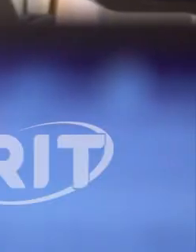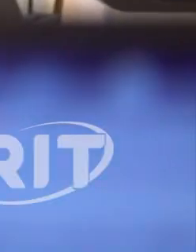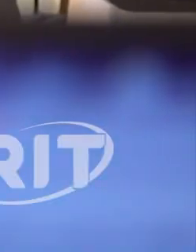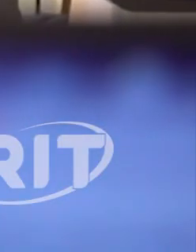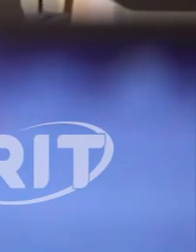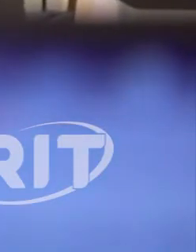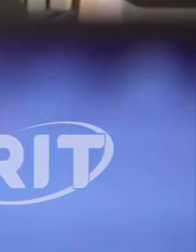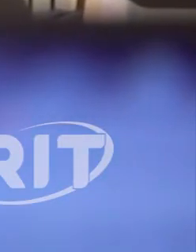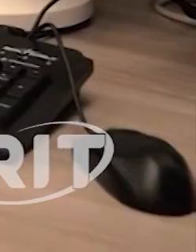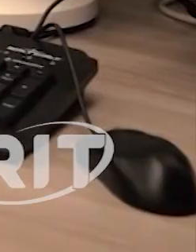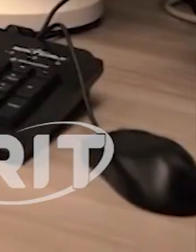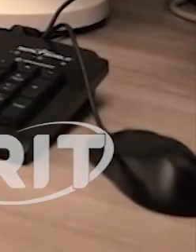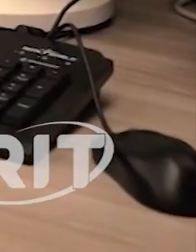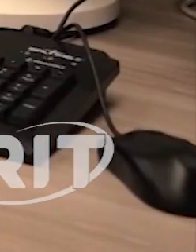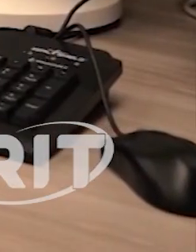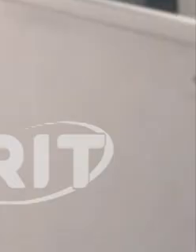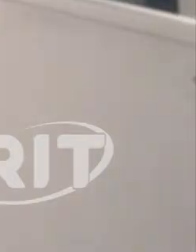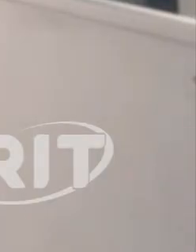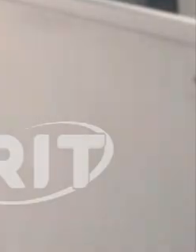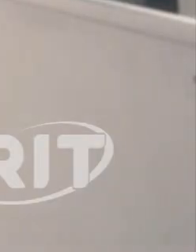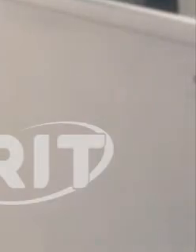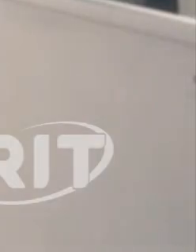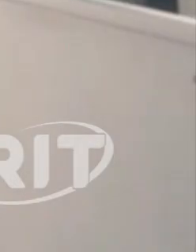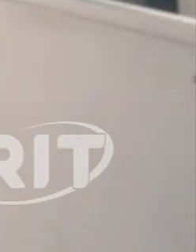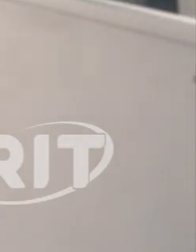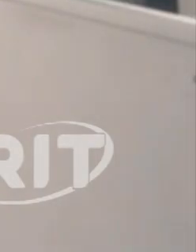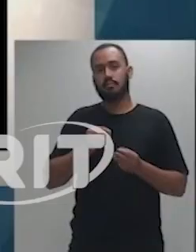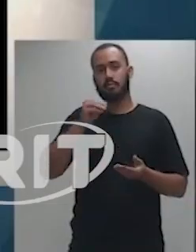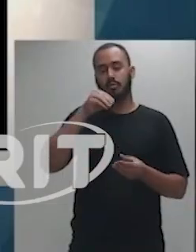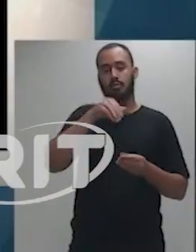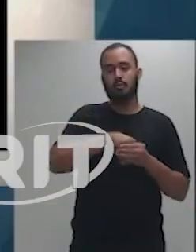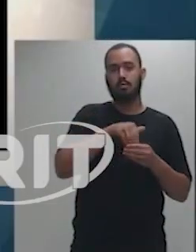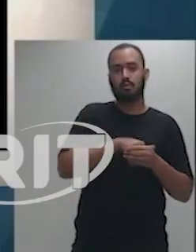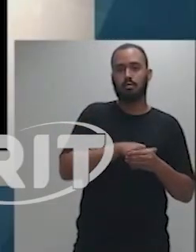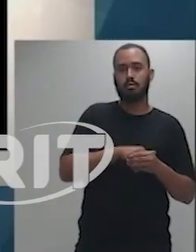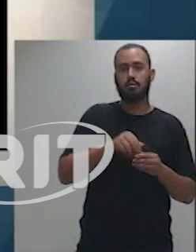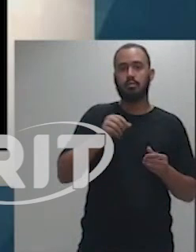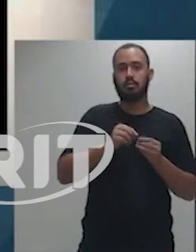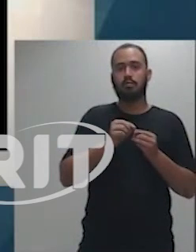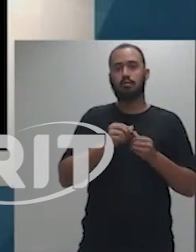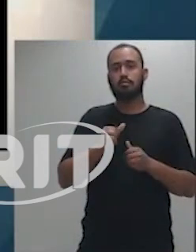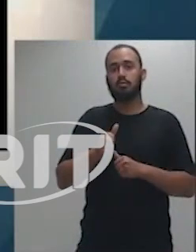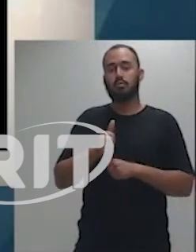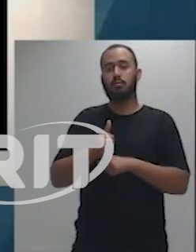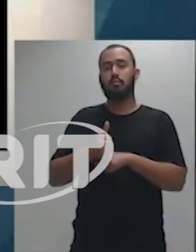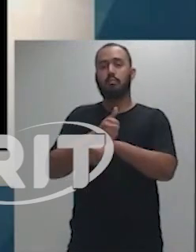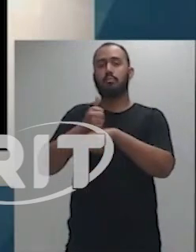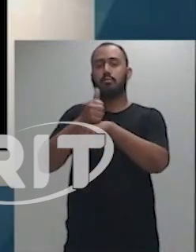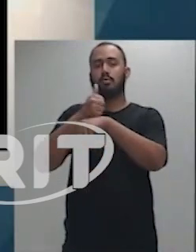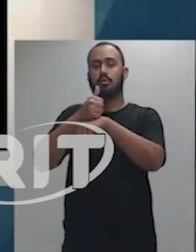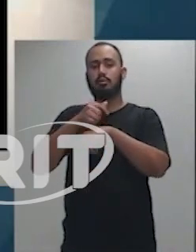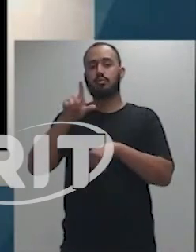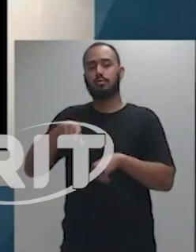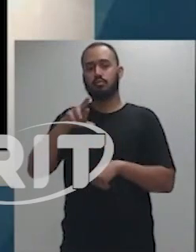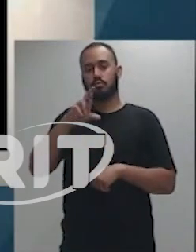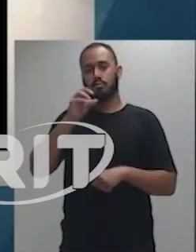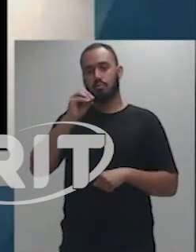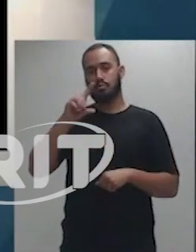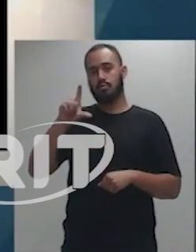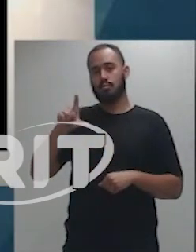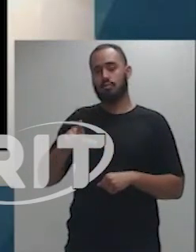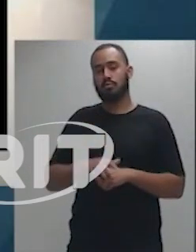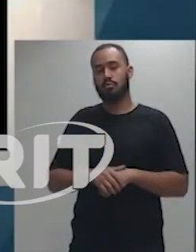como a conitec a natjus e o os estrangeiros o voto do relator o ministro Luis Felipe Salomão